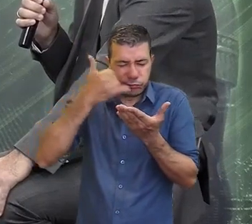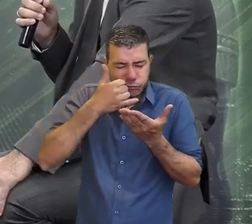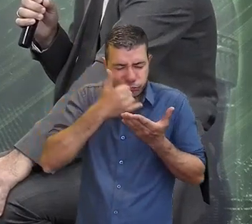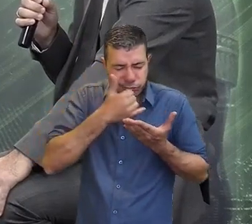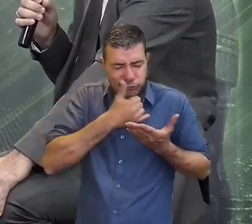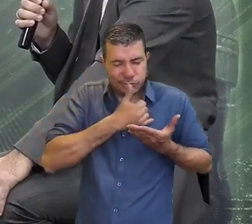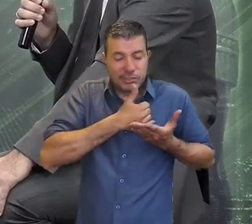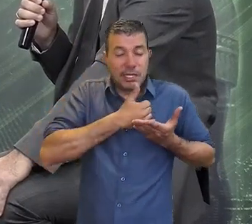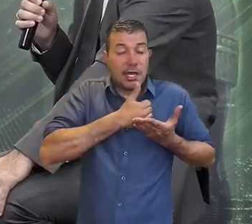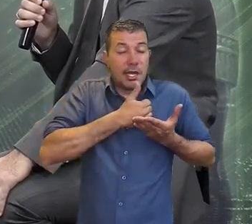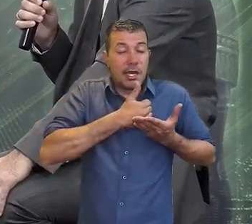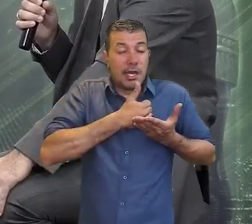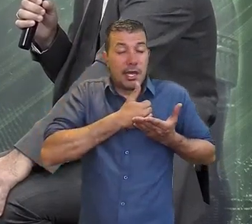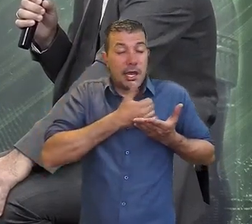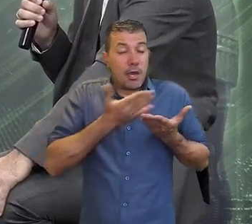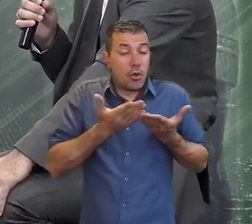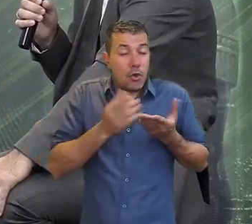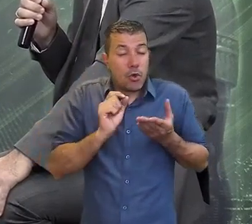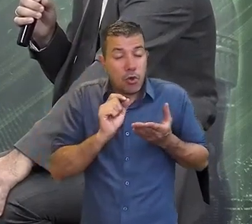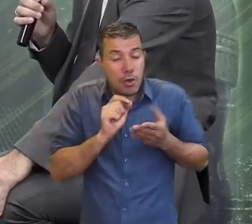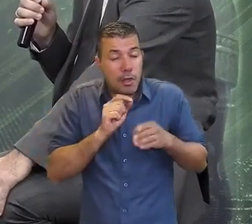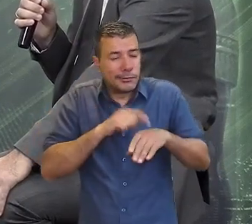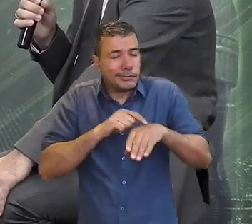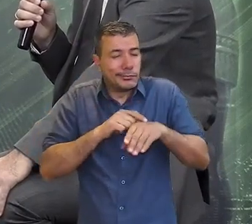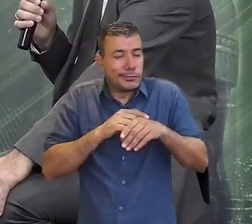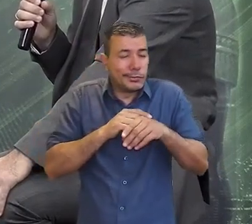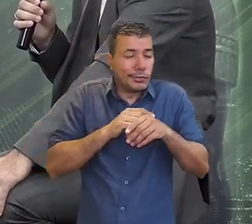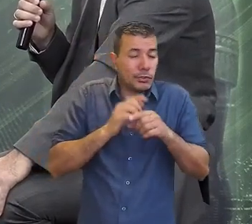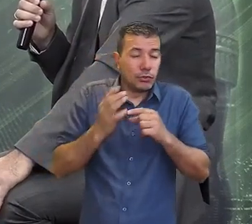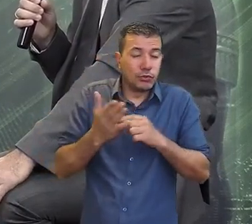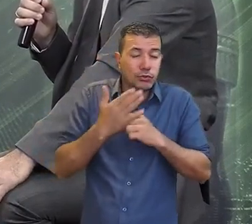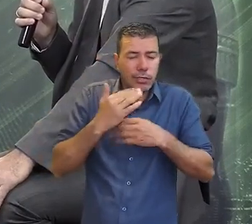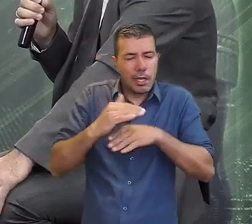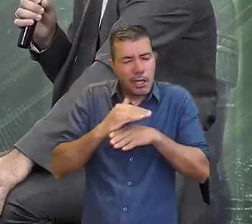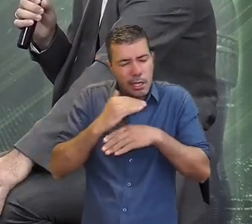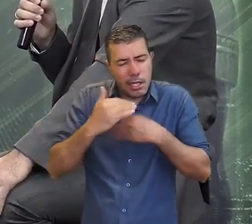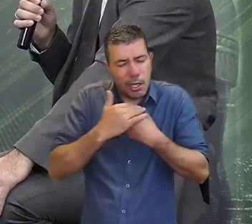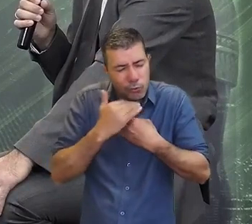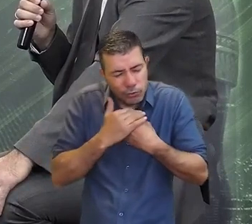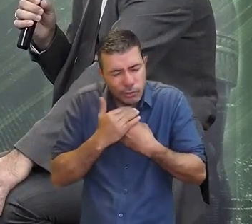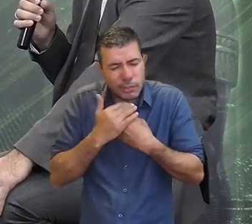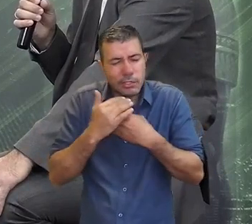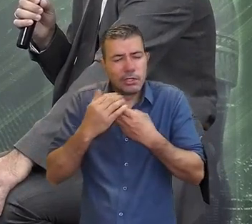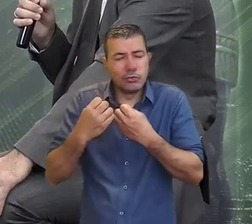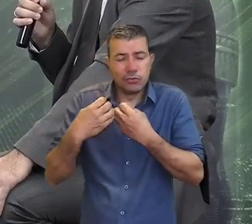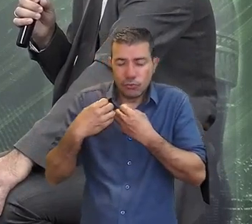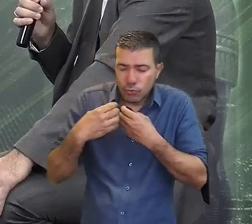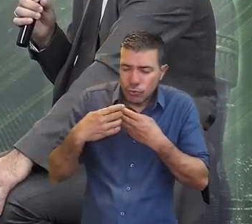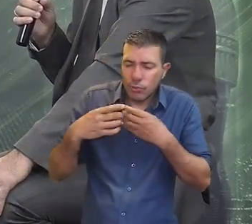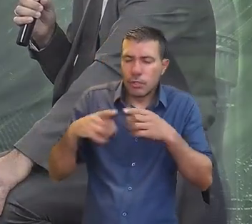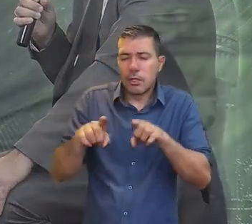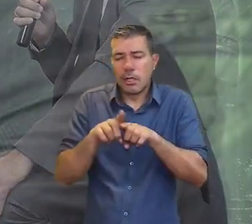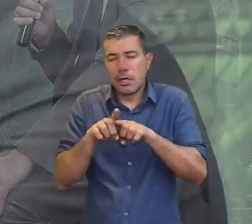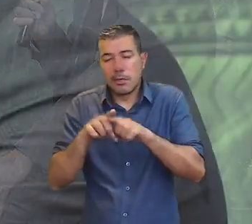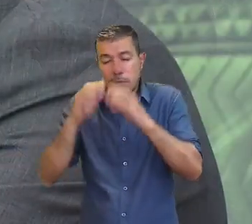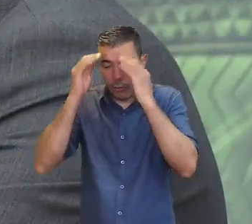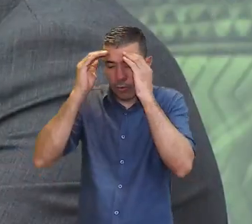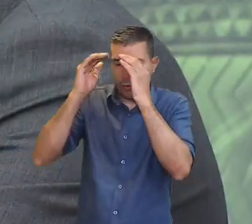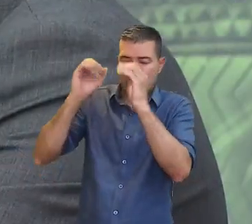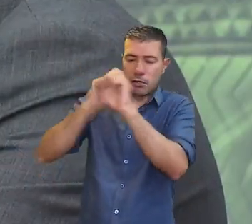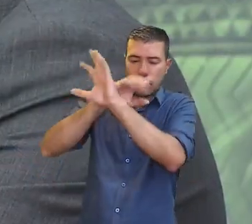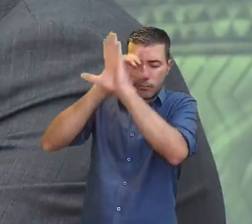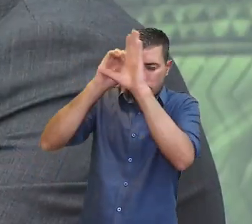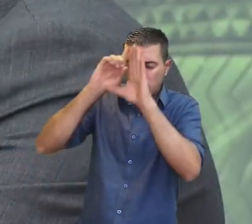Que o Senhor, nesse momento, ó Pai, possa estar nos dirigindo e que tudo que aqui for apresentado seja unicamente para honrar